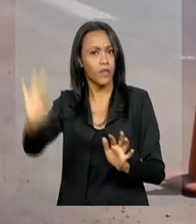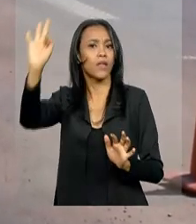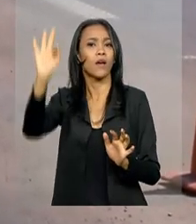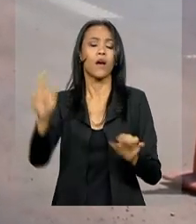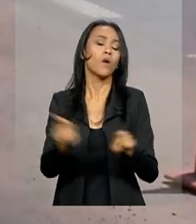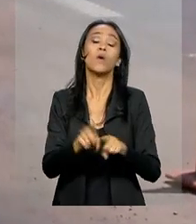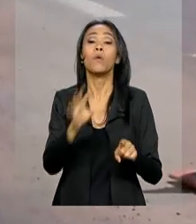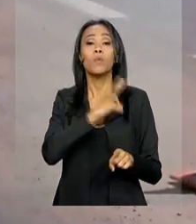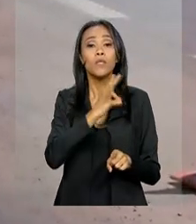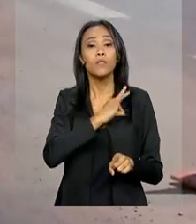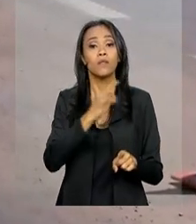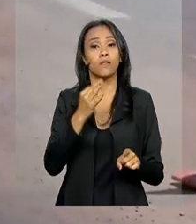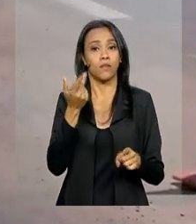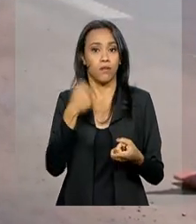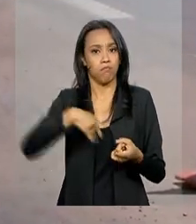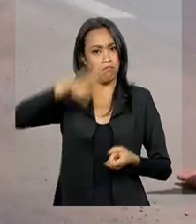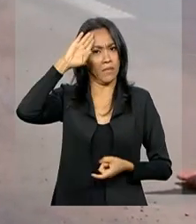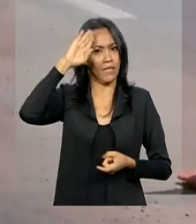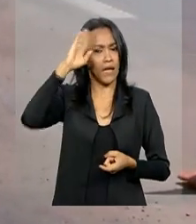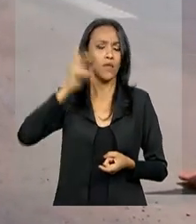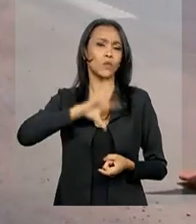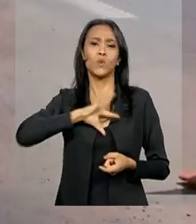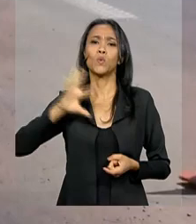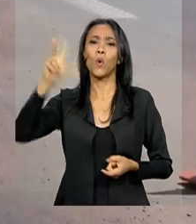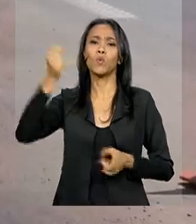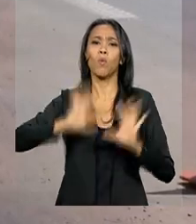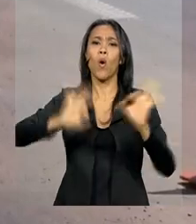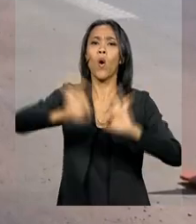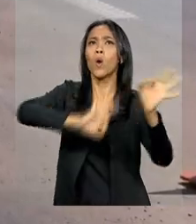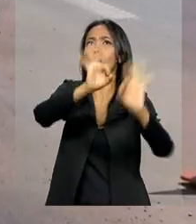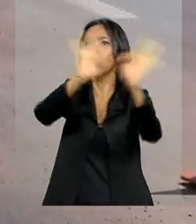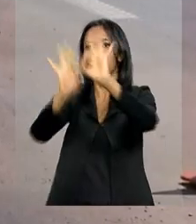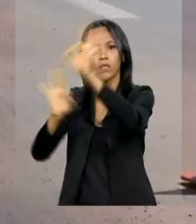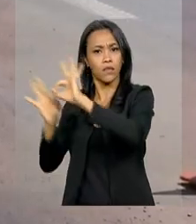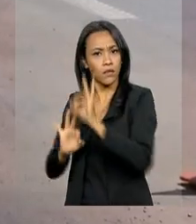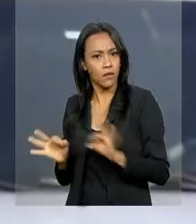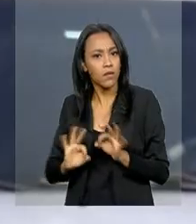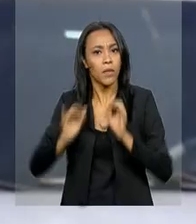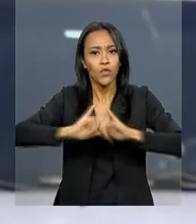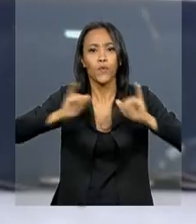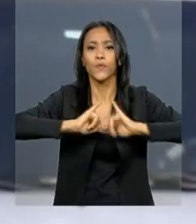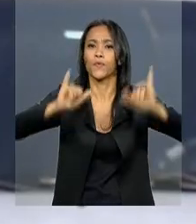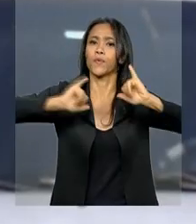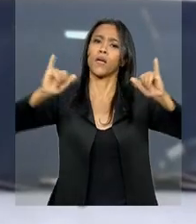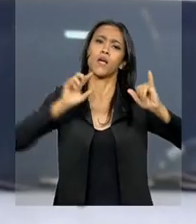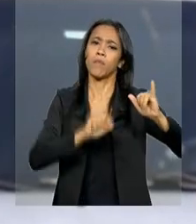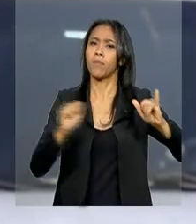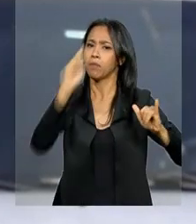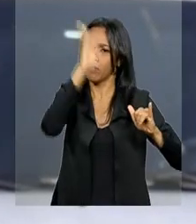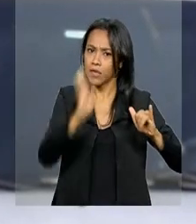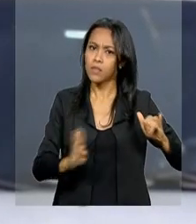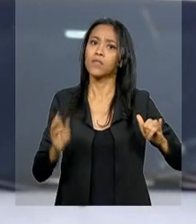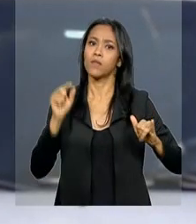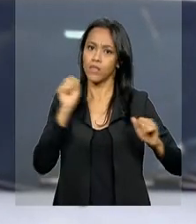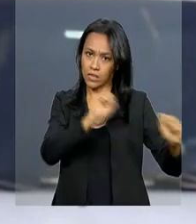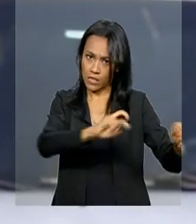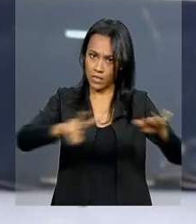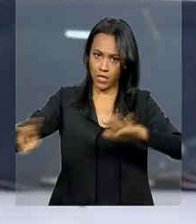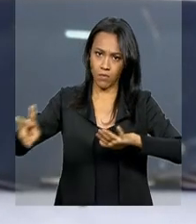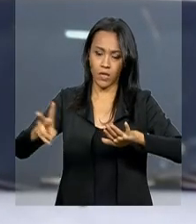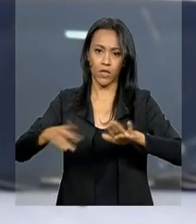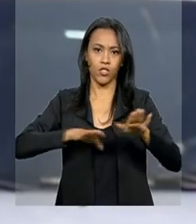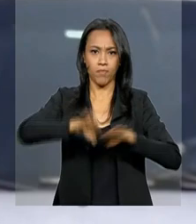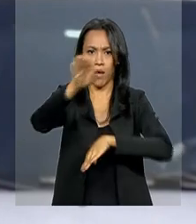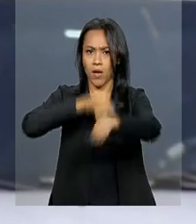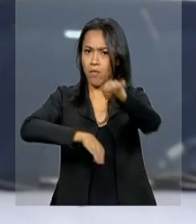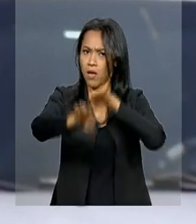com as polícias militares, estão realizando eventos, celebrando a Semana Nacional de Trânsito em todo o país. Nós já estivemos em outras regiões, em outros